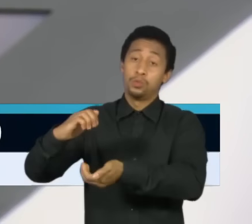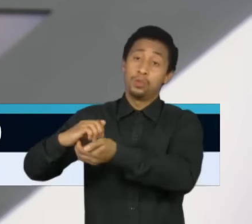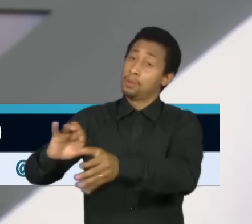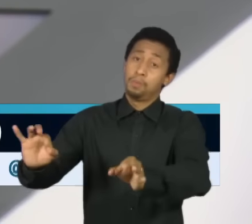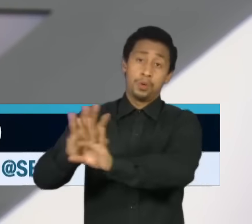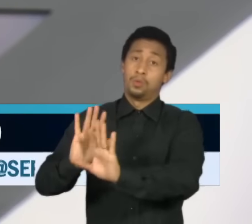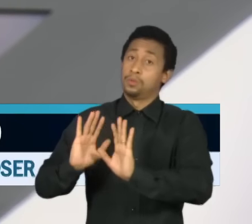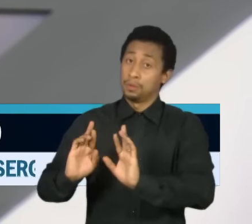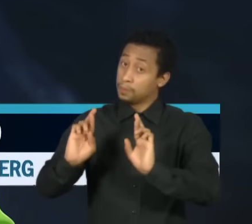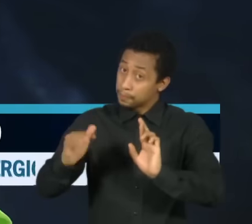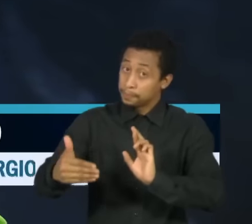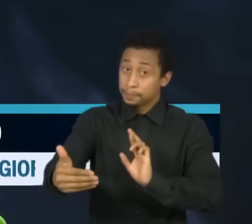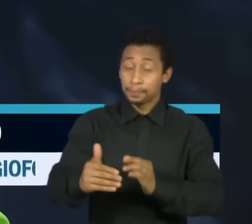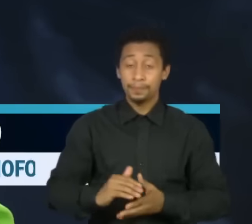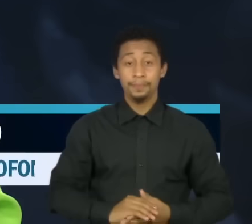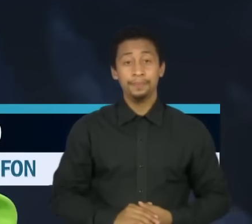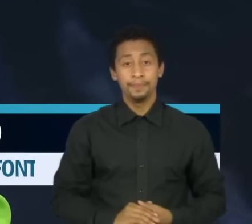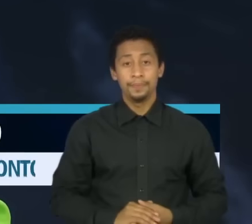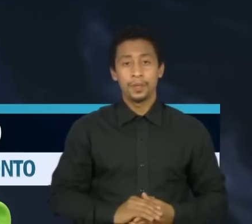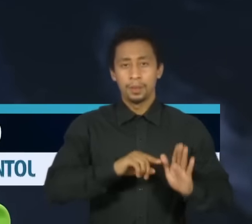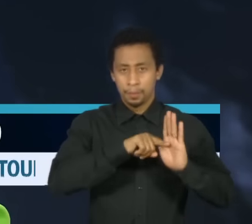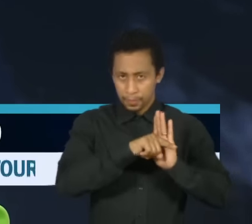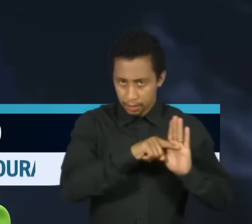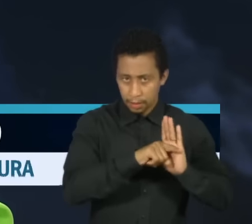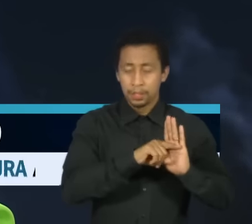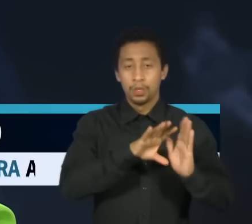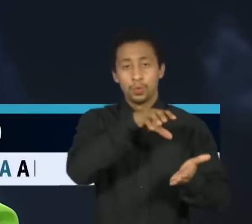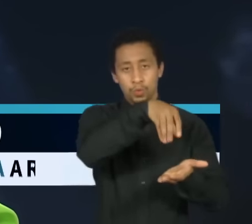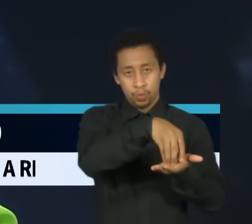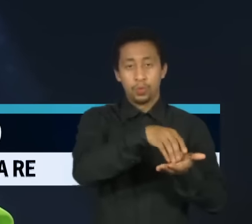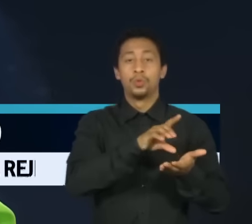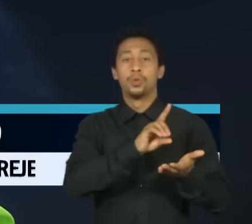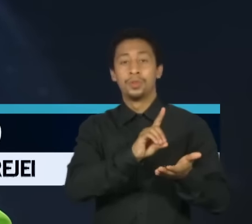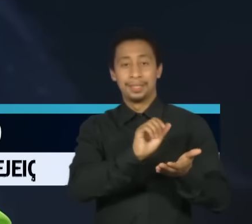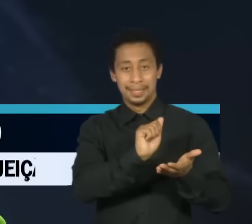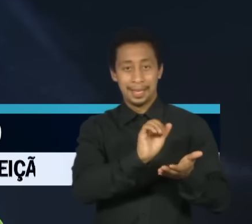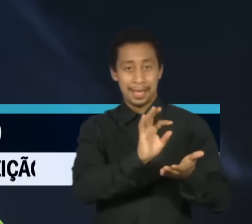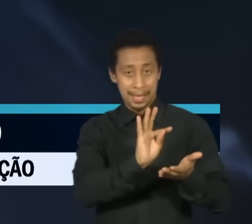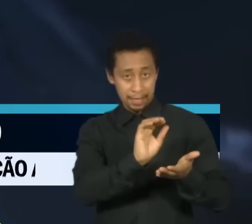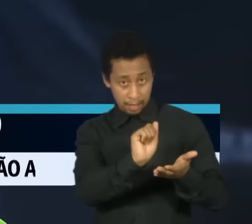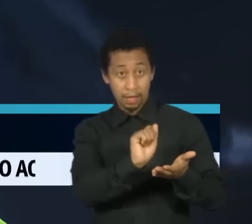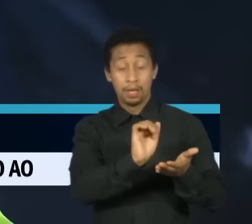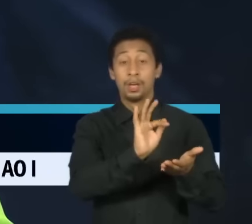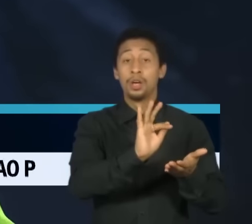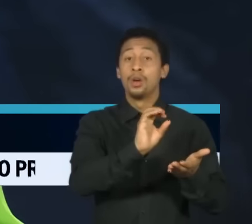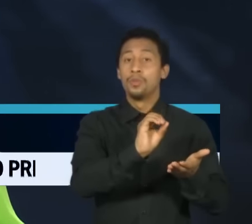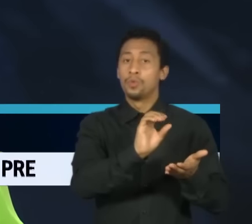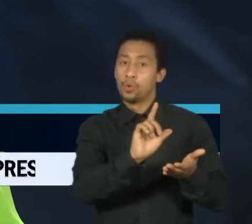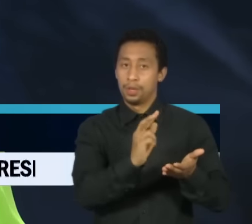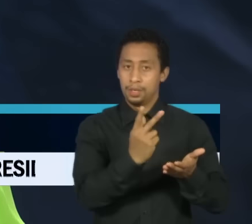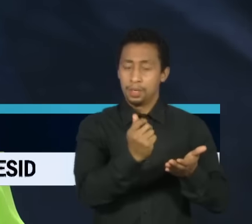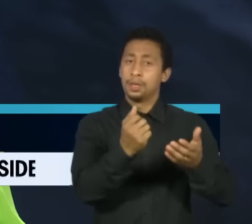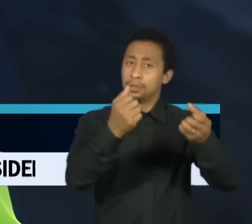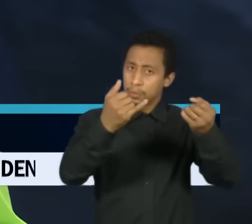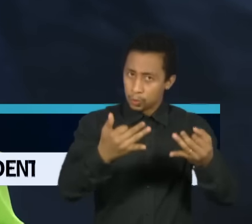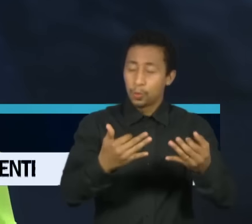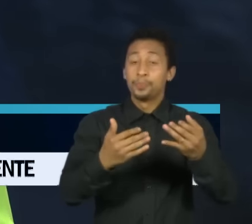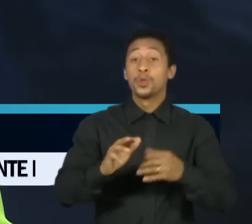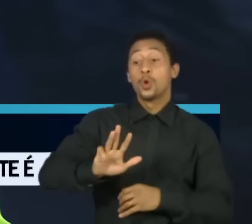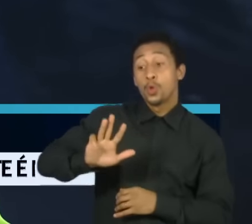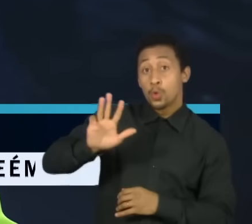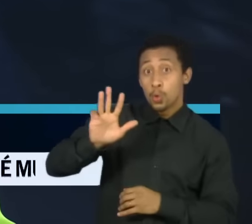esperamos. Pesquisa do Instituto Datafolha, divulgada hoje, mostrou que Lula venceria no primeiro turno das eleições presidenciais